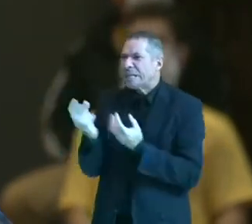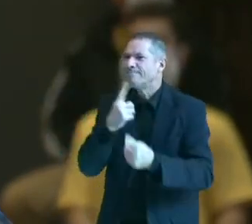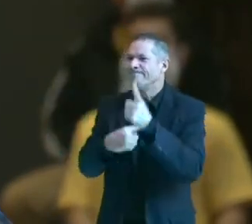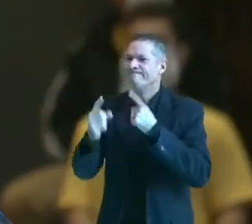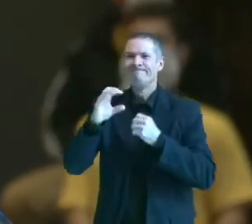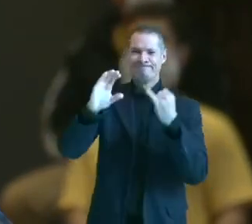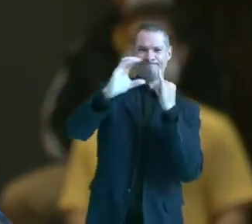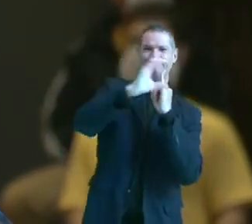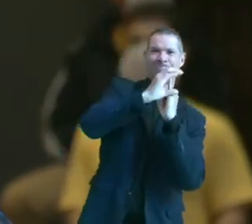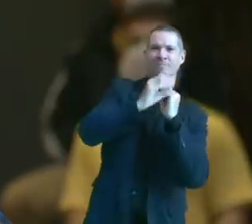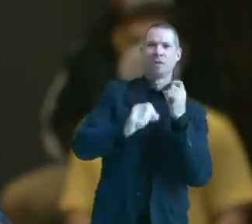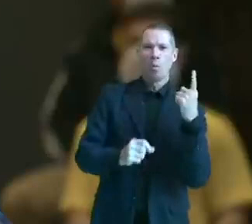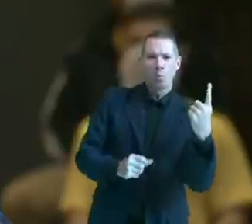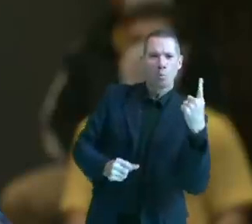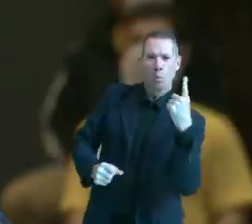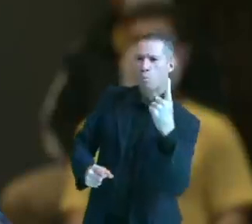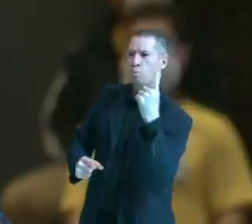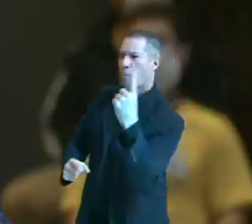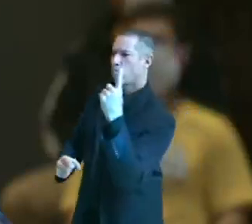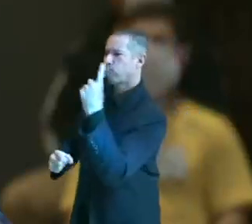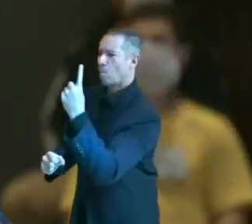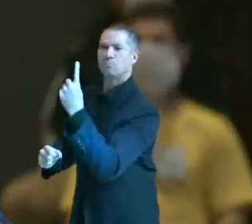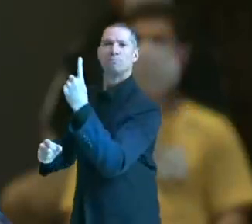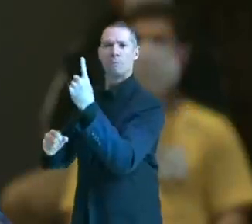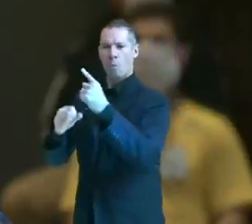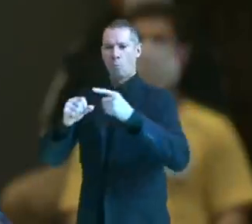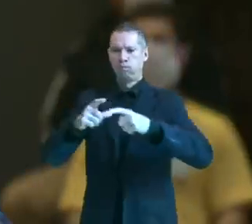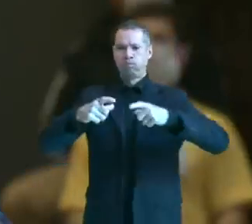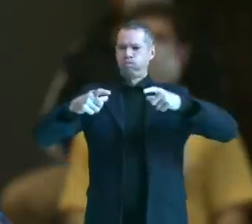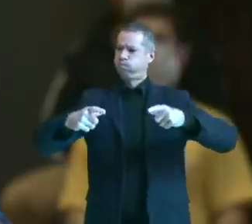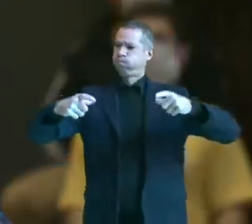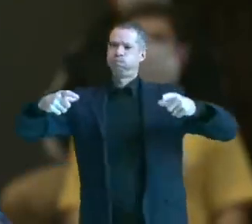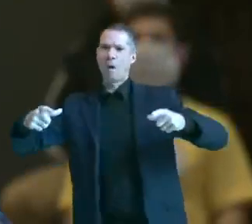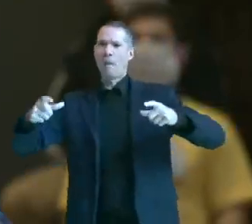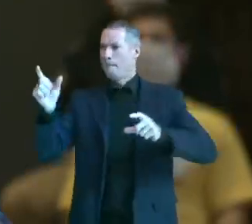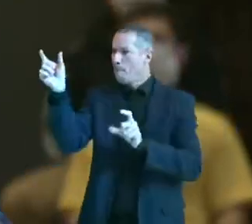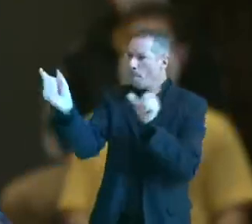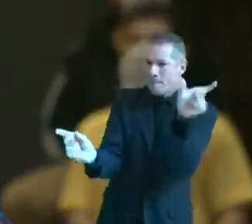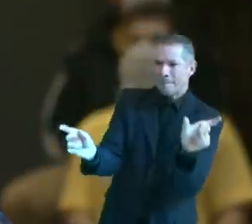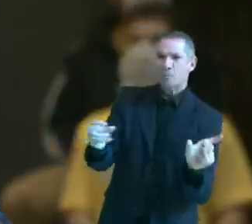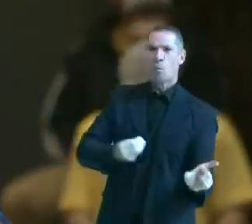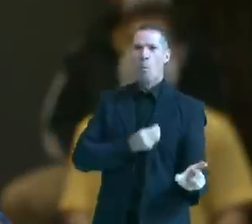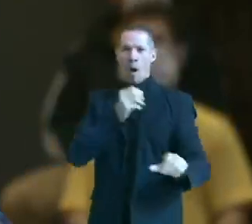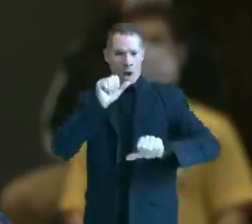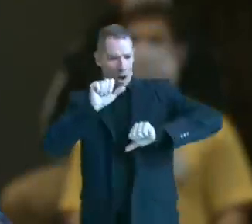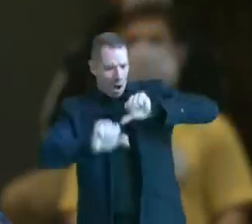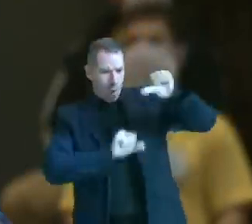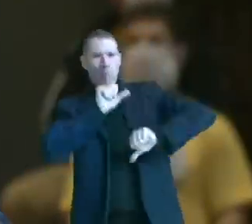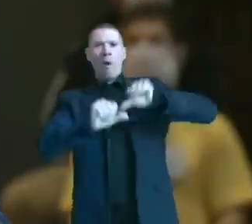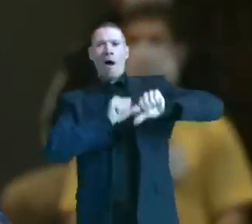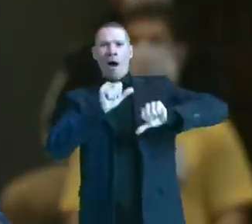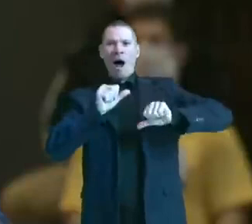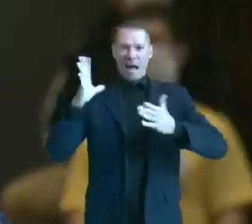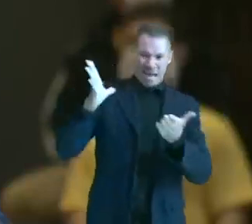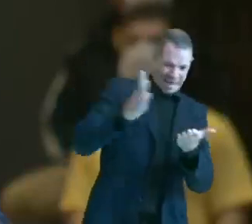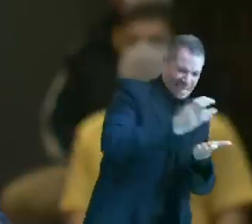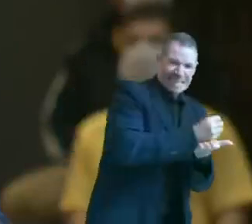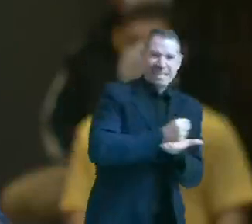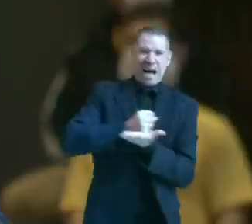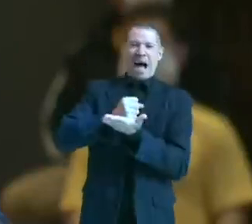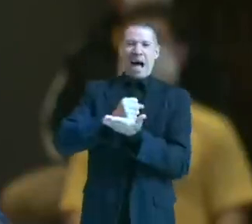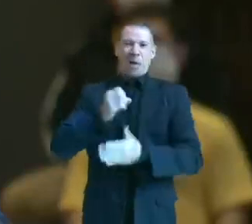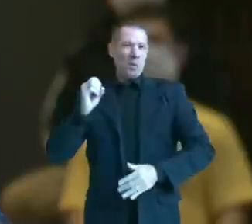a gente começou a um, e foram crescendo, e pessoas foram transformadas, e vidas foram sendo